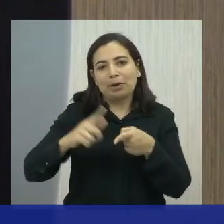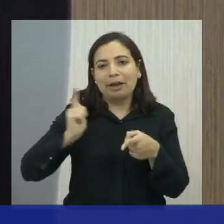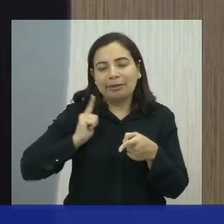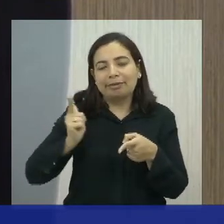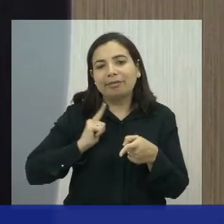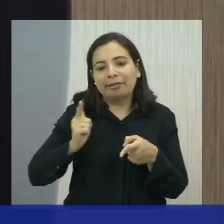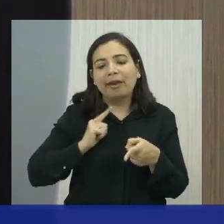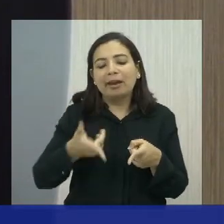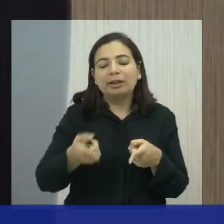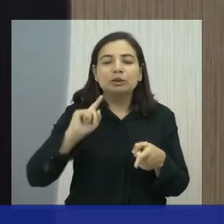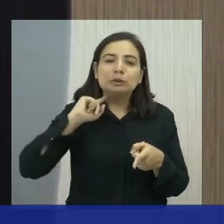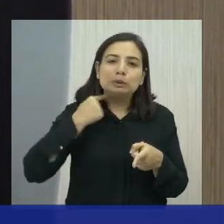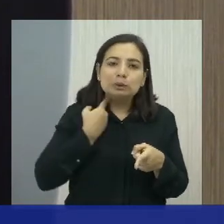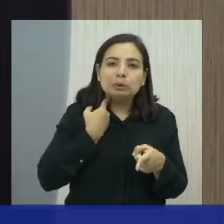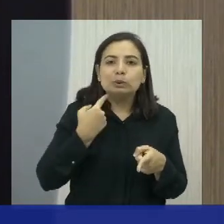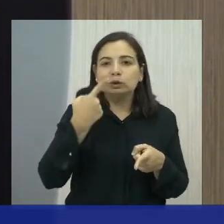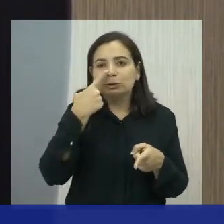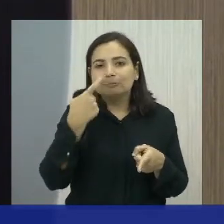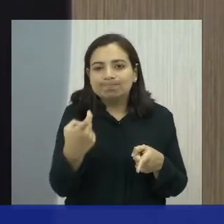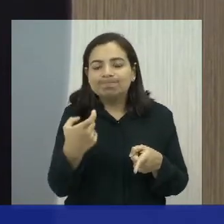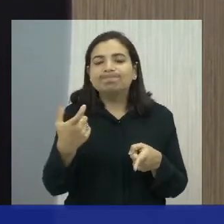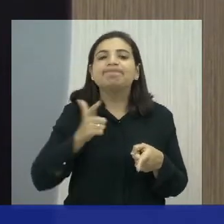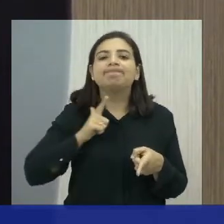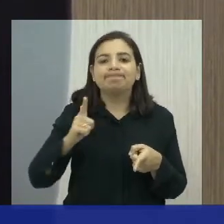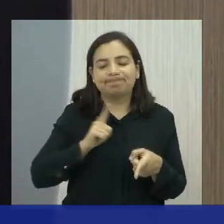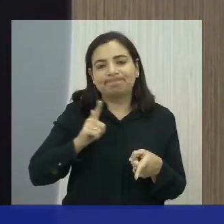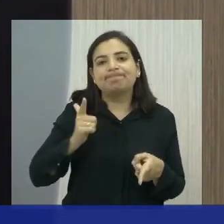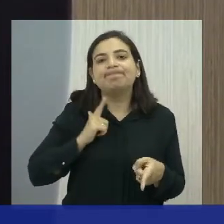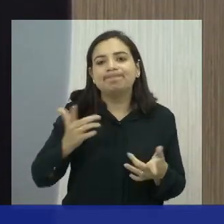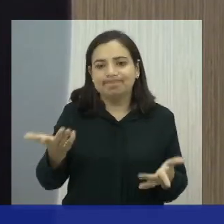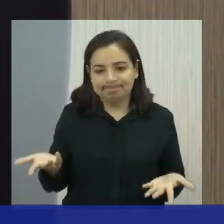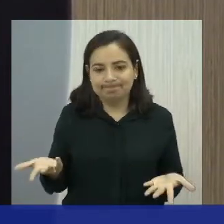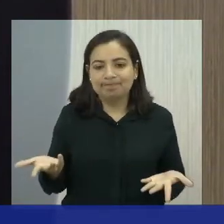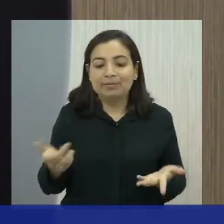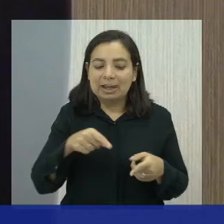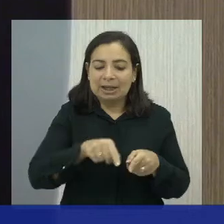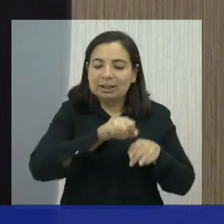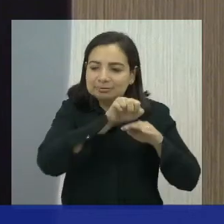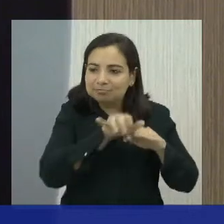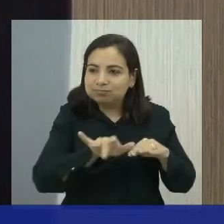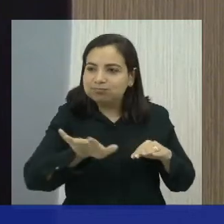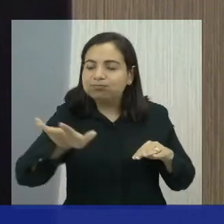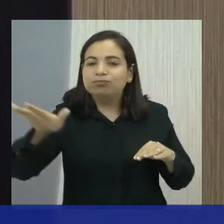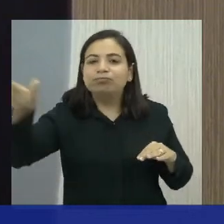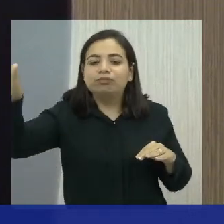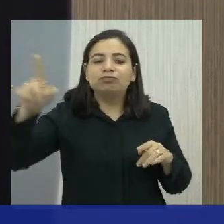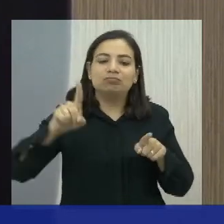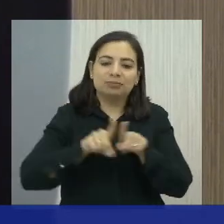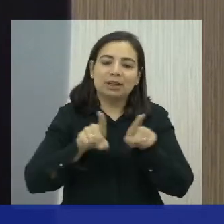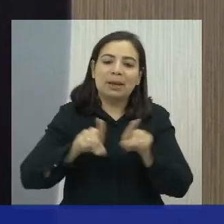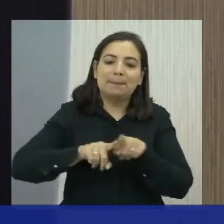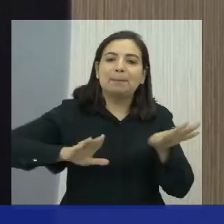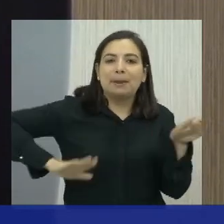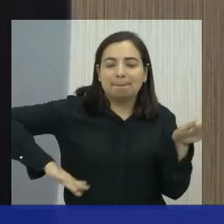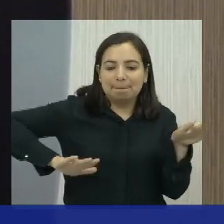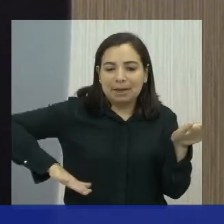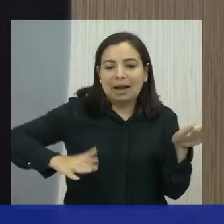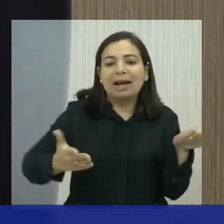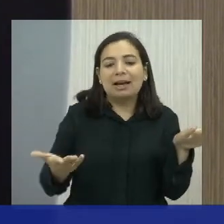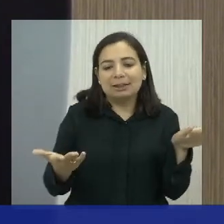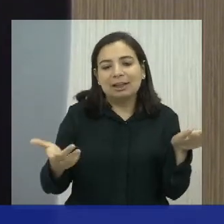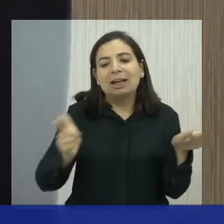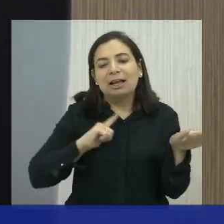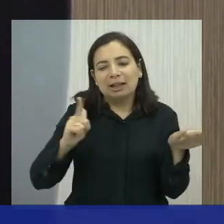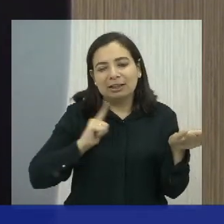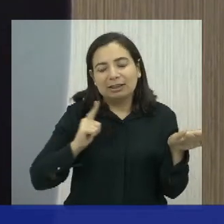recurso hídrico, né, que leva para o oceano, né, para a praia, e a gente